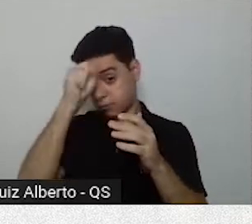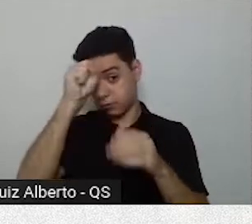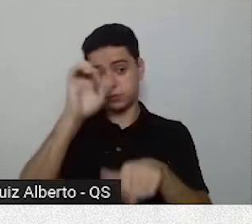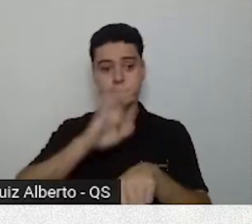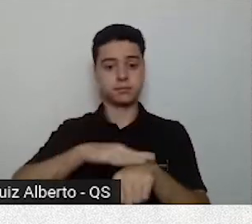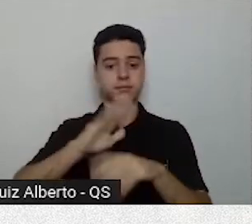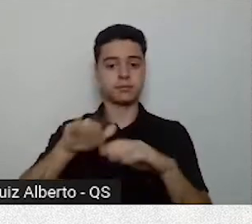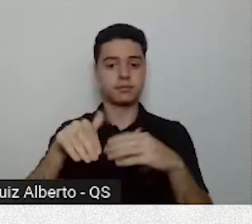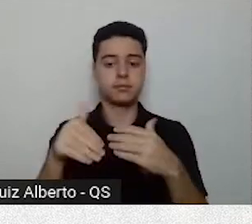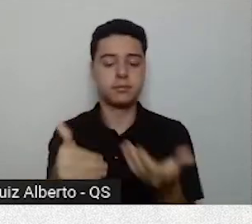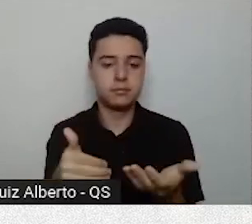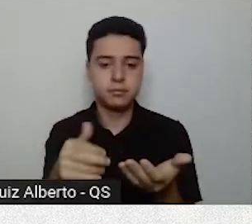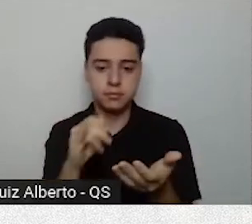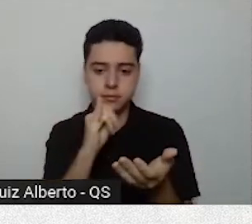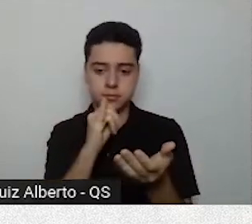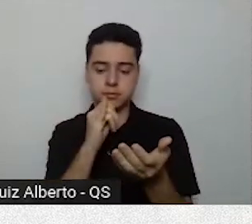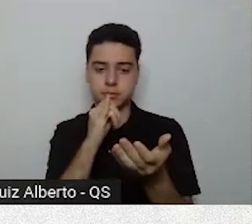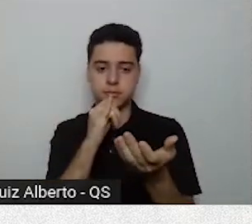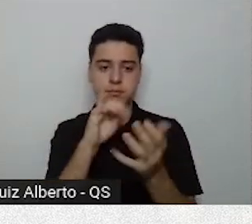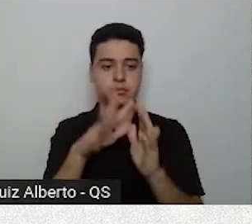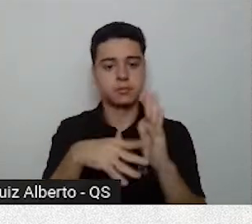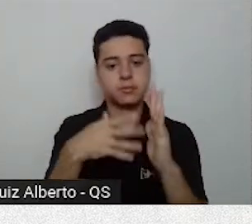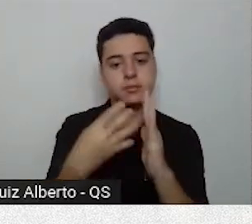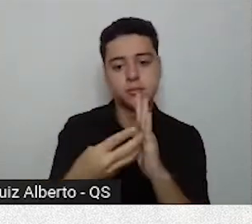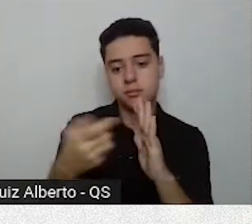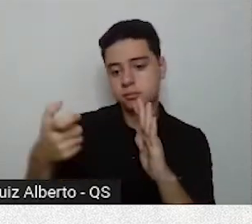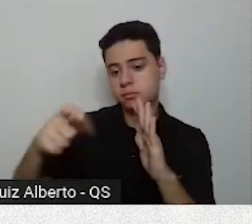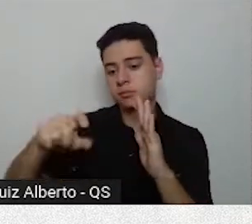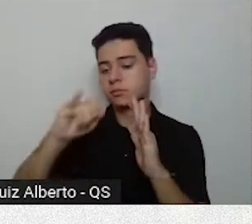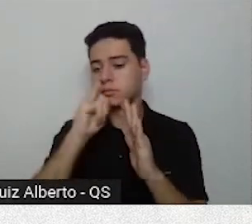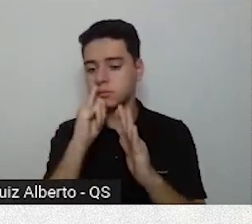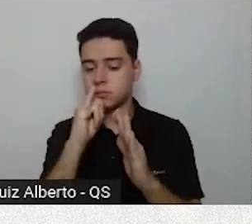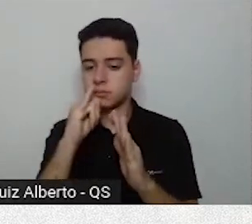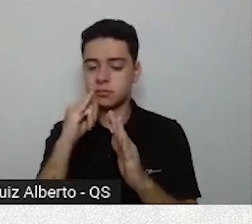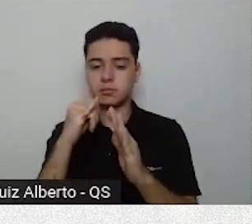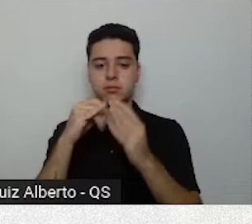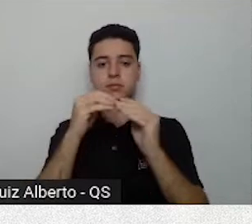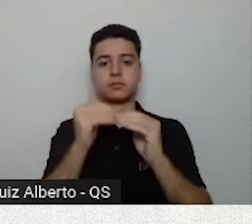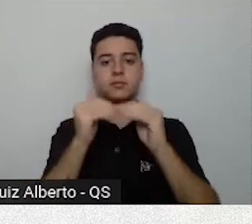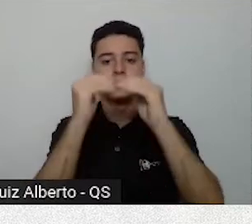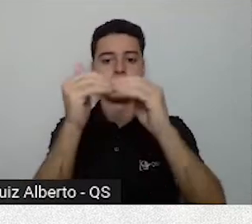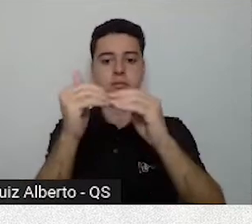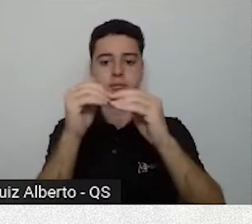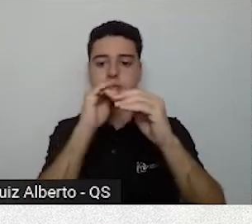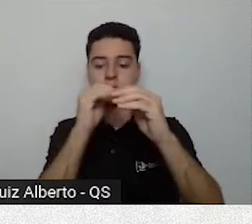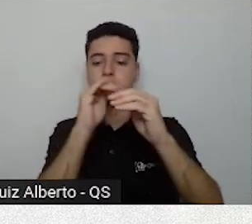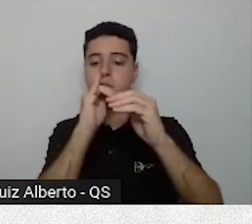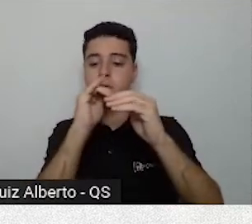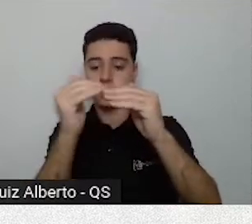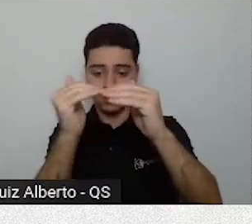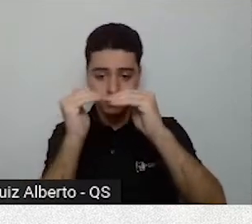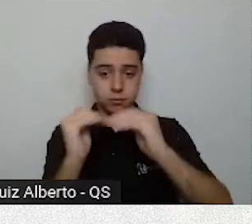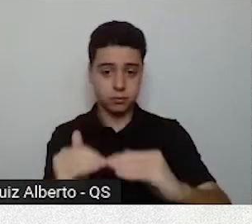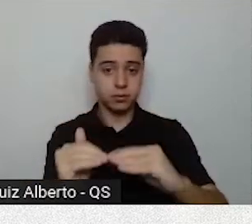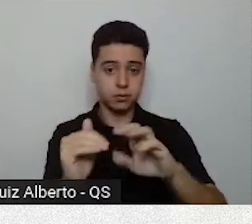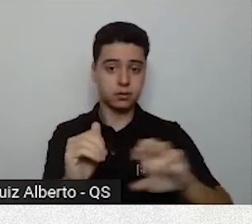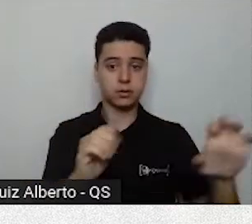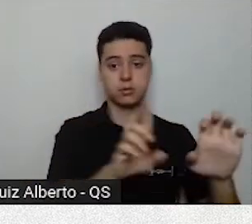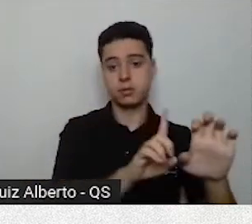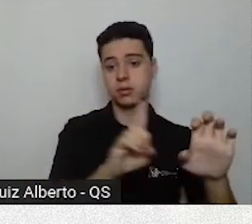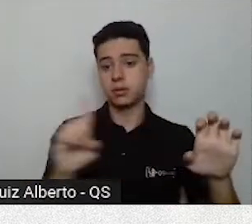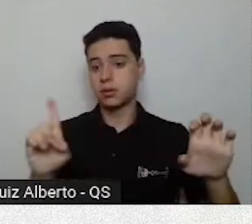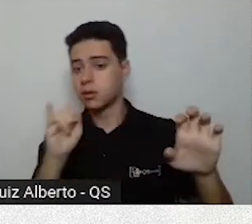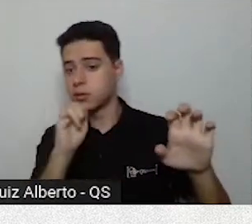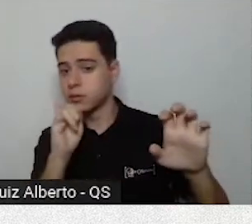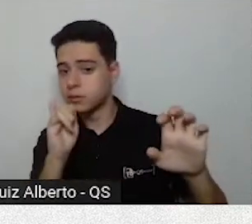E a quinta tinta, né, dessa linha superior, da esquerda para a direita, é a que eu usei com o pó